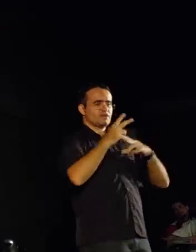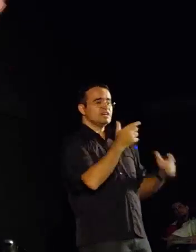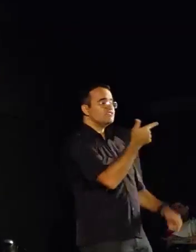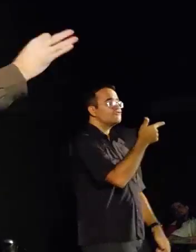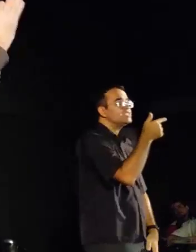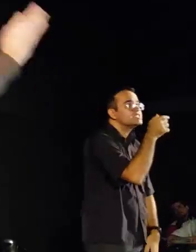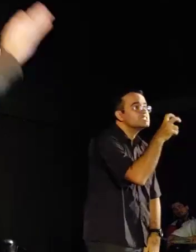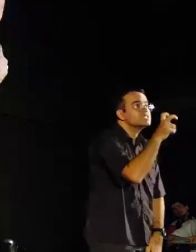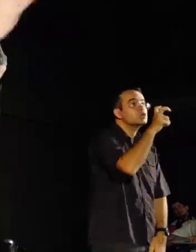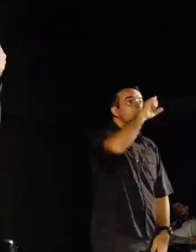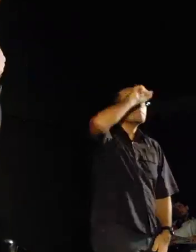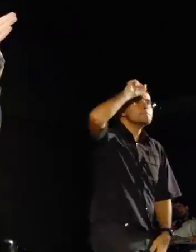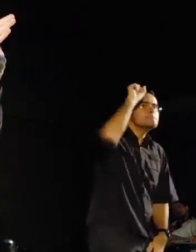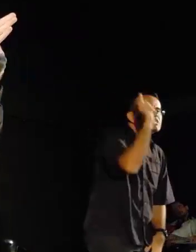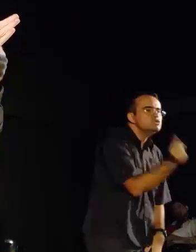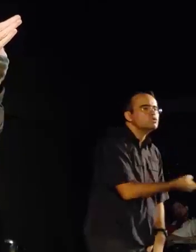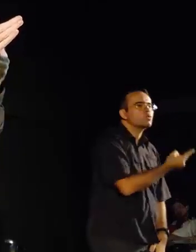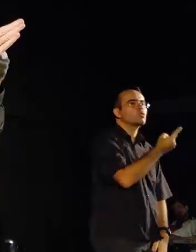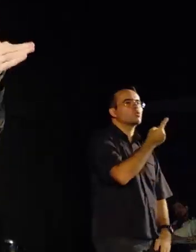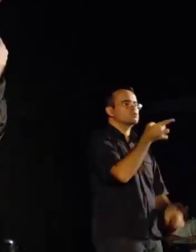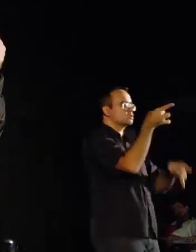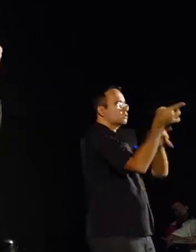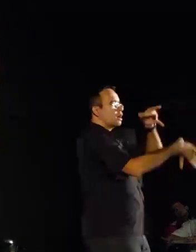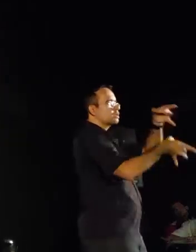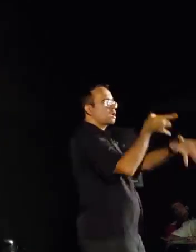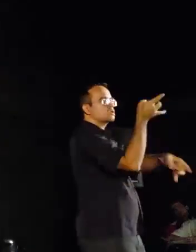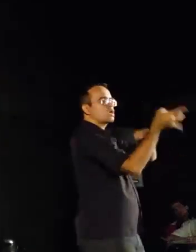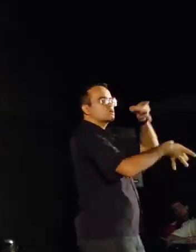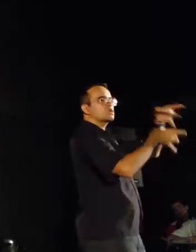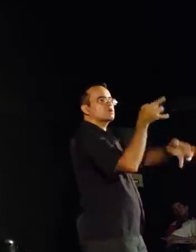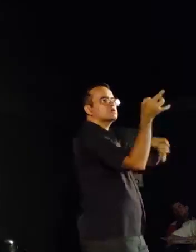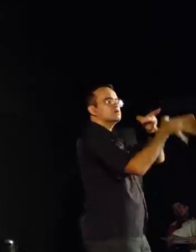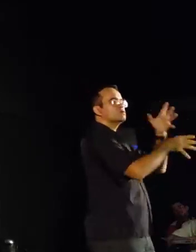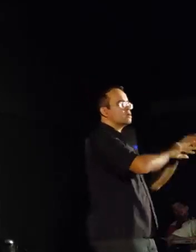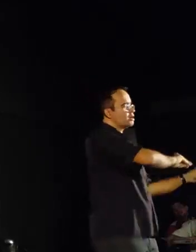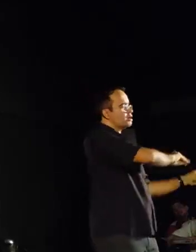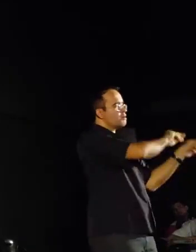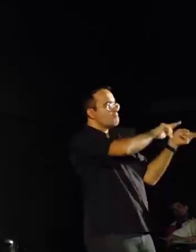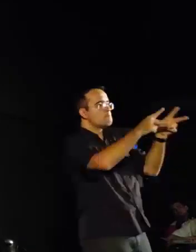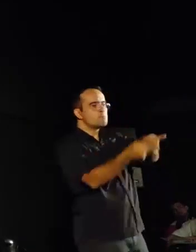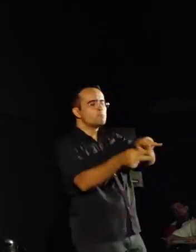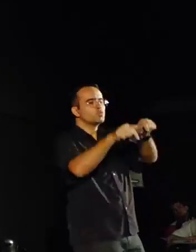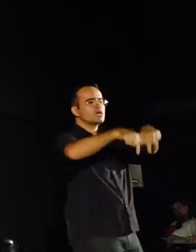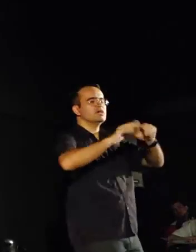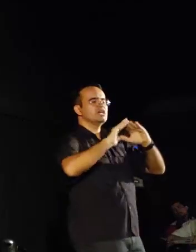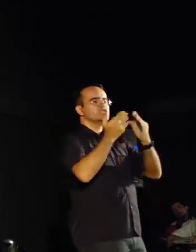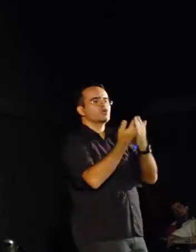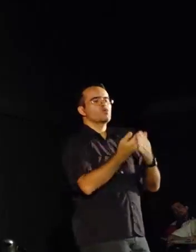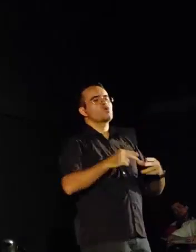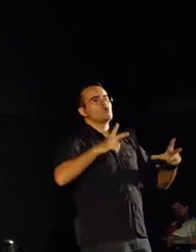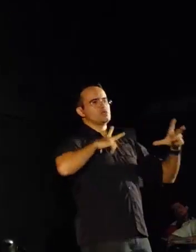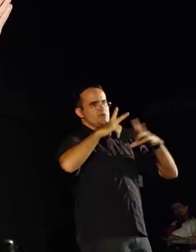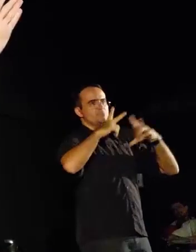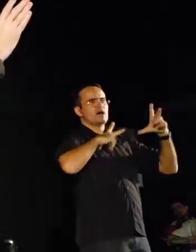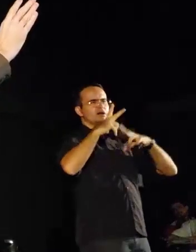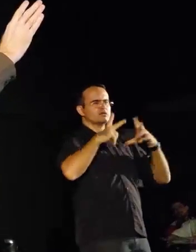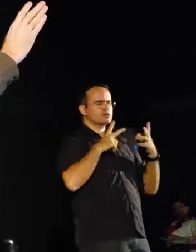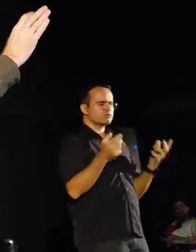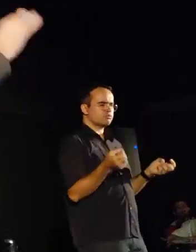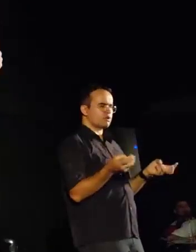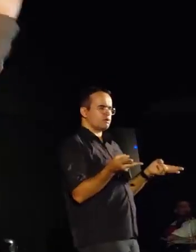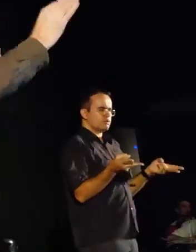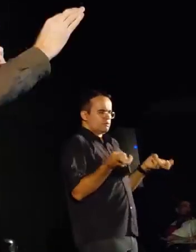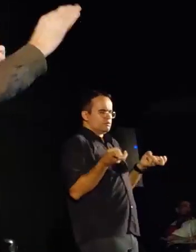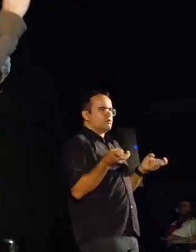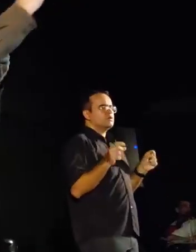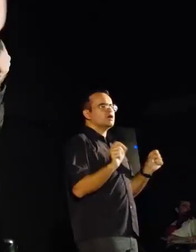de desmatrículas na escola pública, e elas foram todas para a escola privada. Ok? Isso demonstra muito claramente